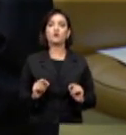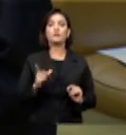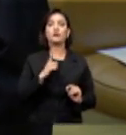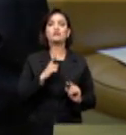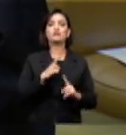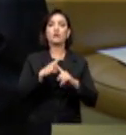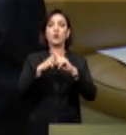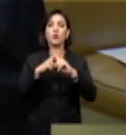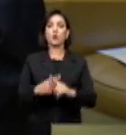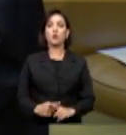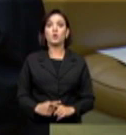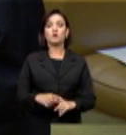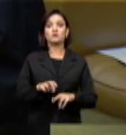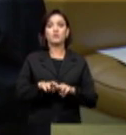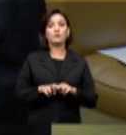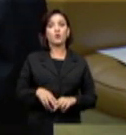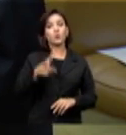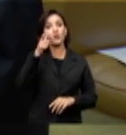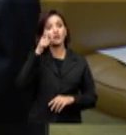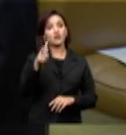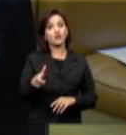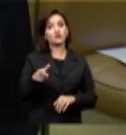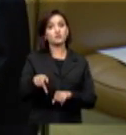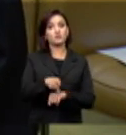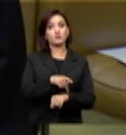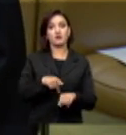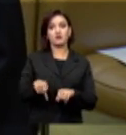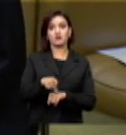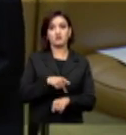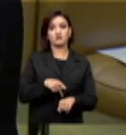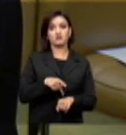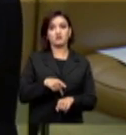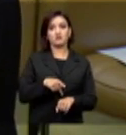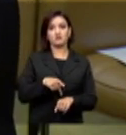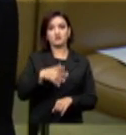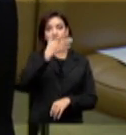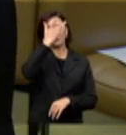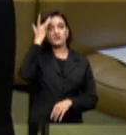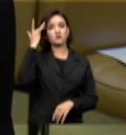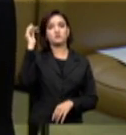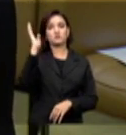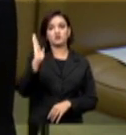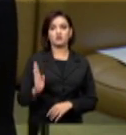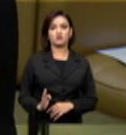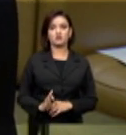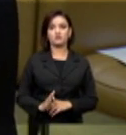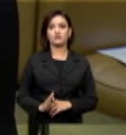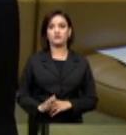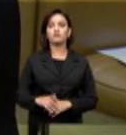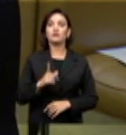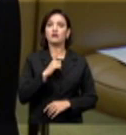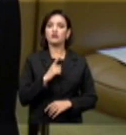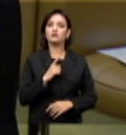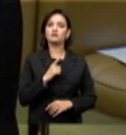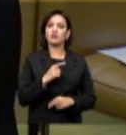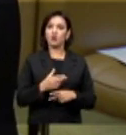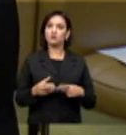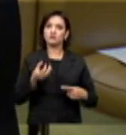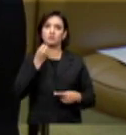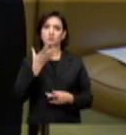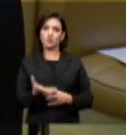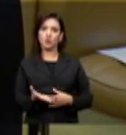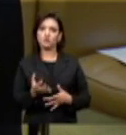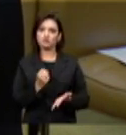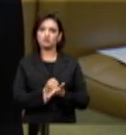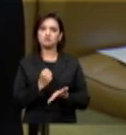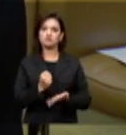concorrência pelo interesse do país, pelo interesse do cidadão brasileiro. Existem vantagens nos contratos?